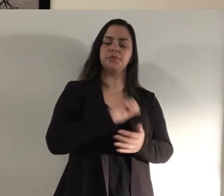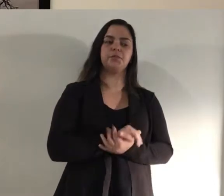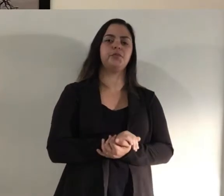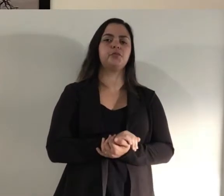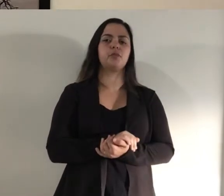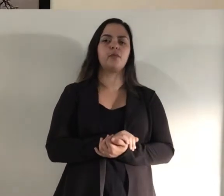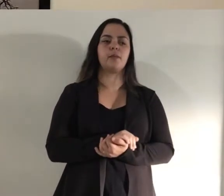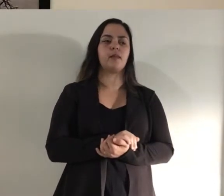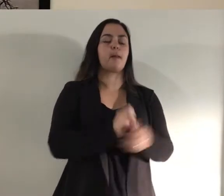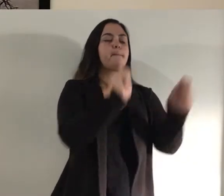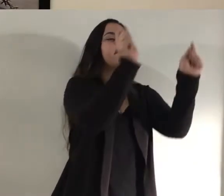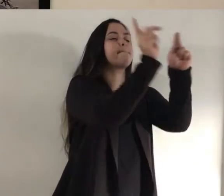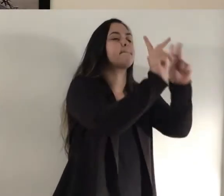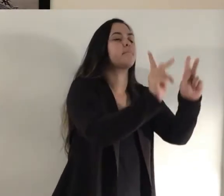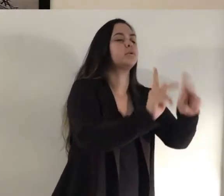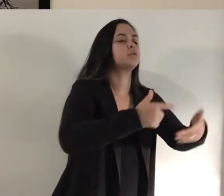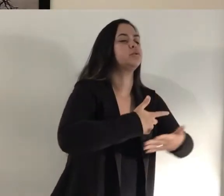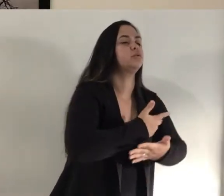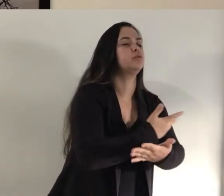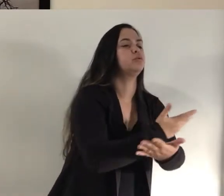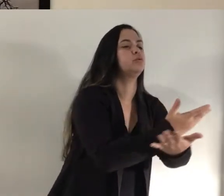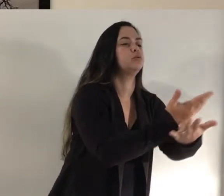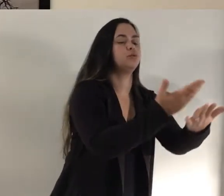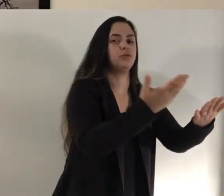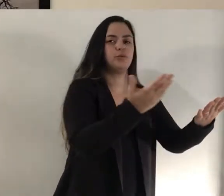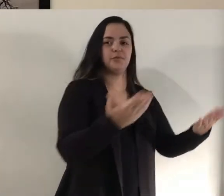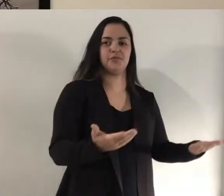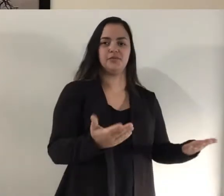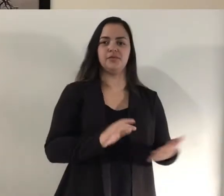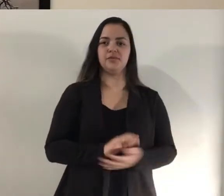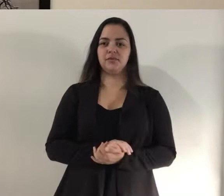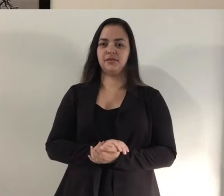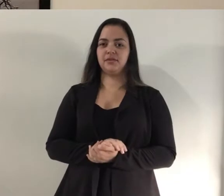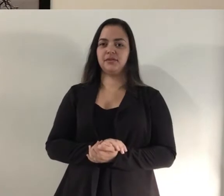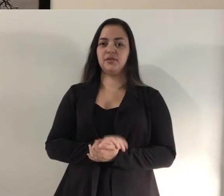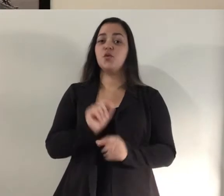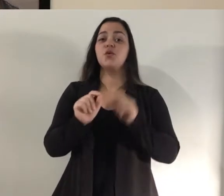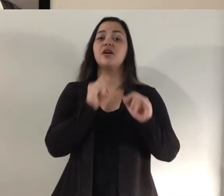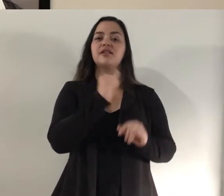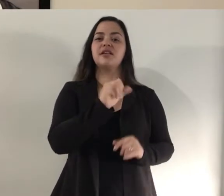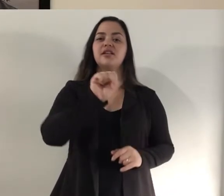paz esteja com vocês. Você sabe o que ele disse? Shalom.